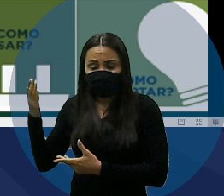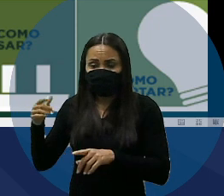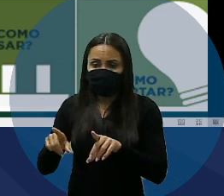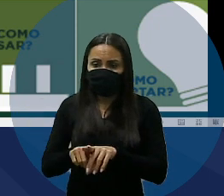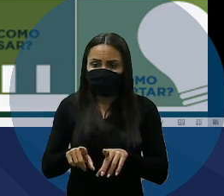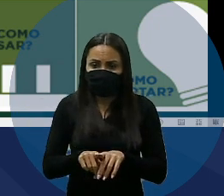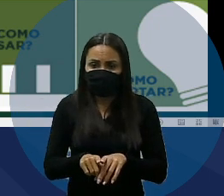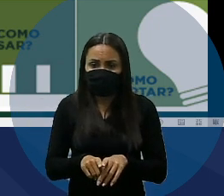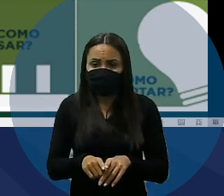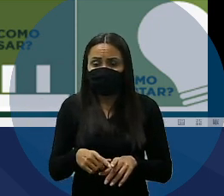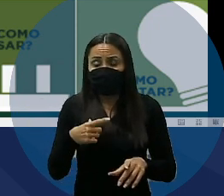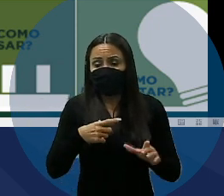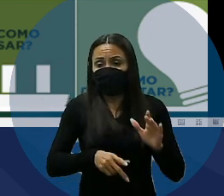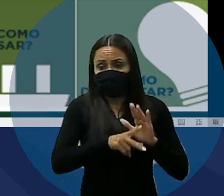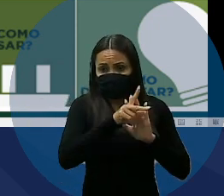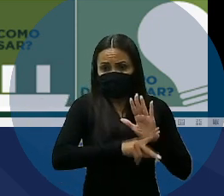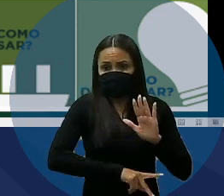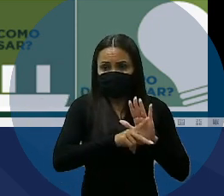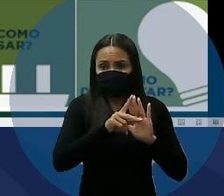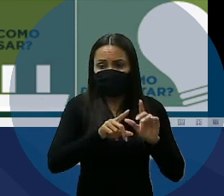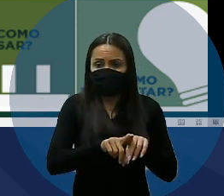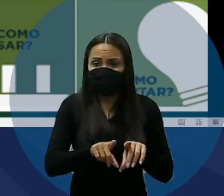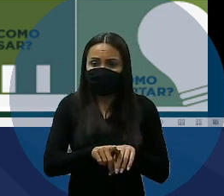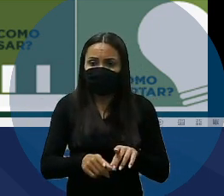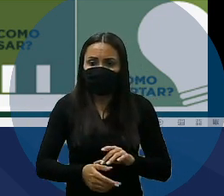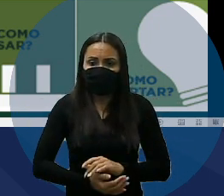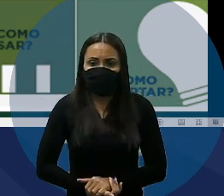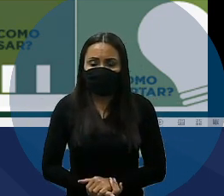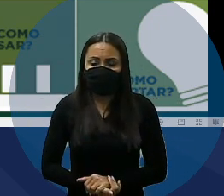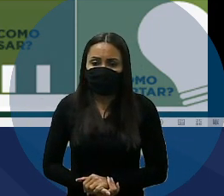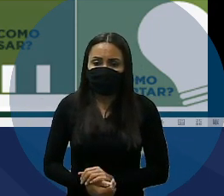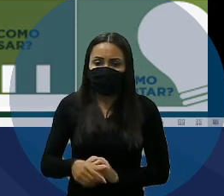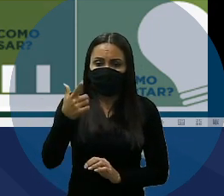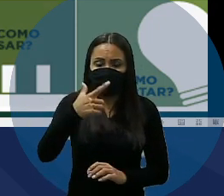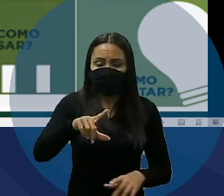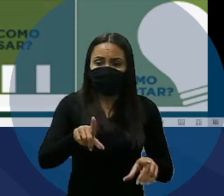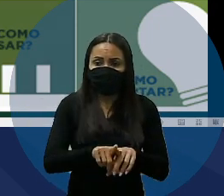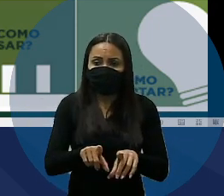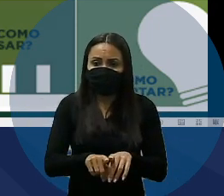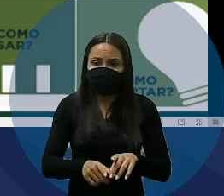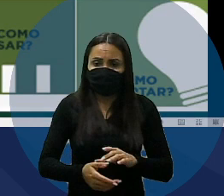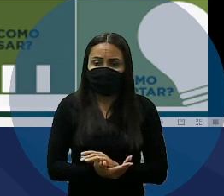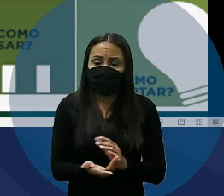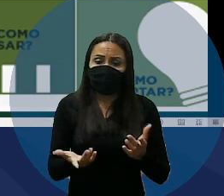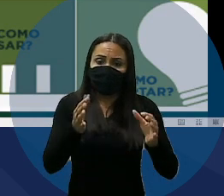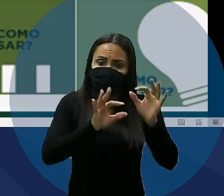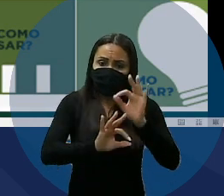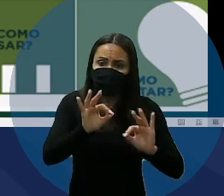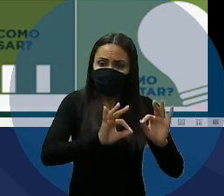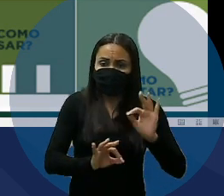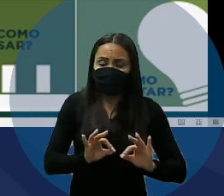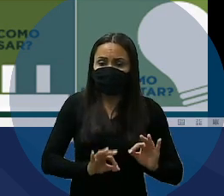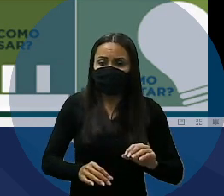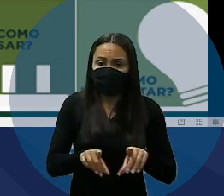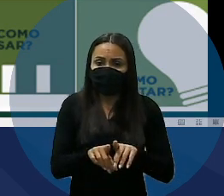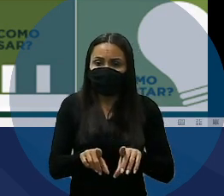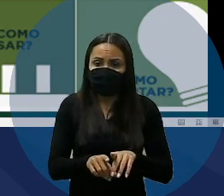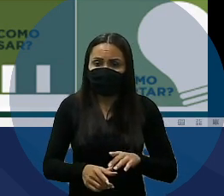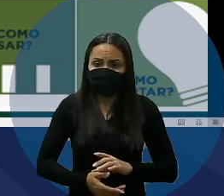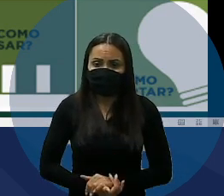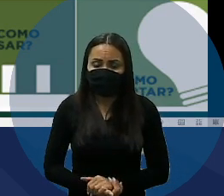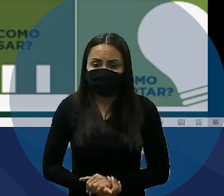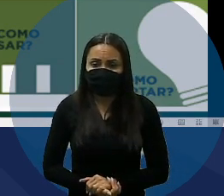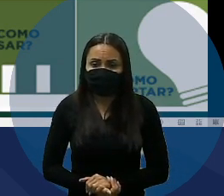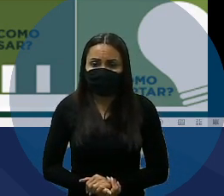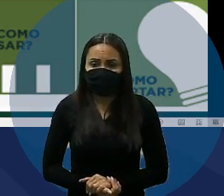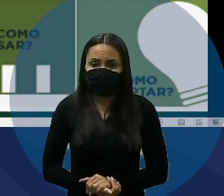esse procedimento antes de ir às contas. Outra forma de organizar e administrar o dinheiro é